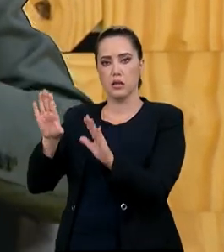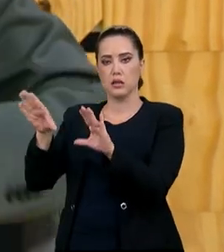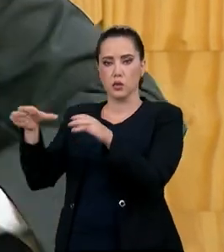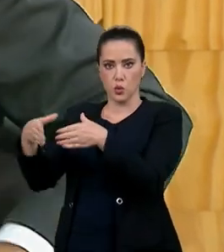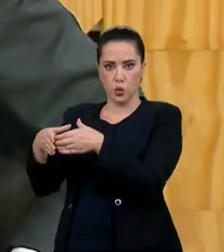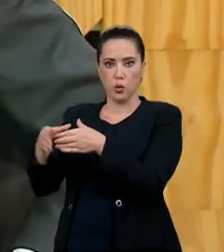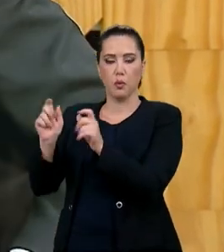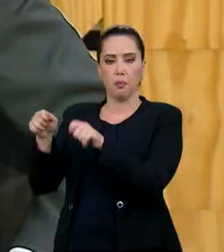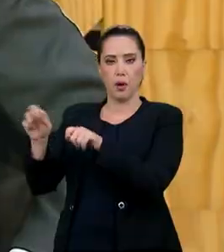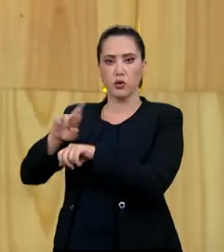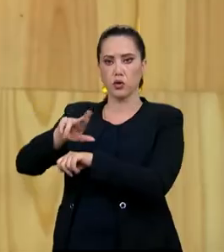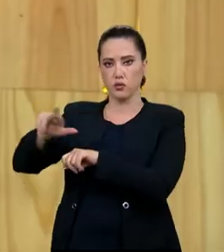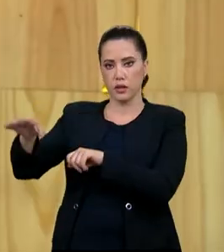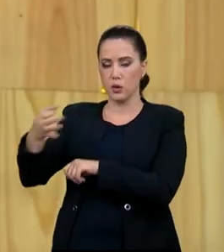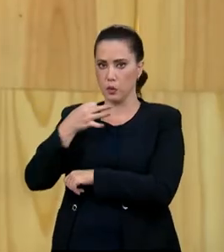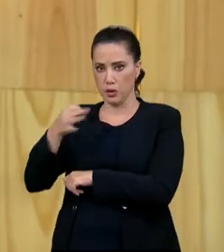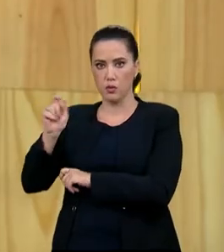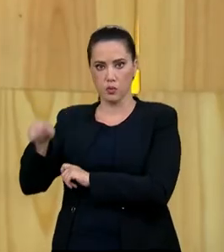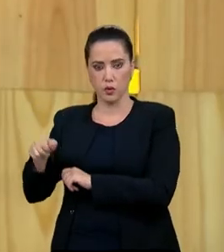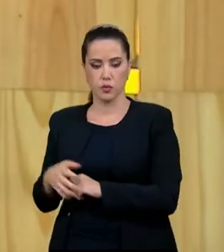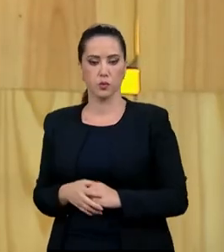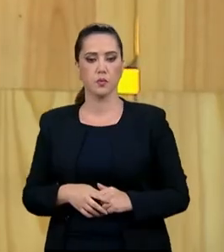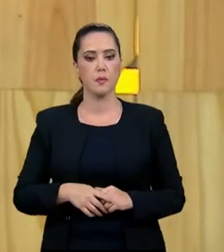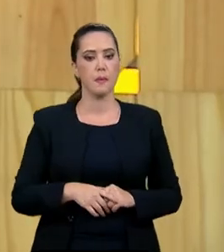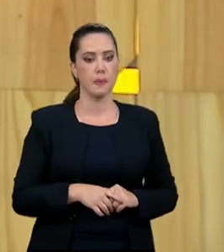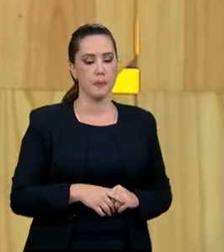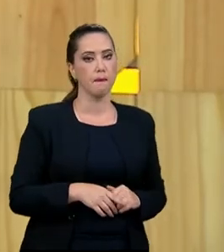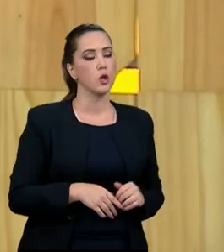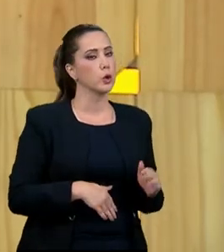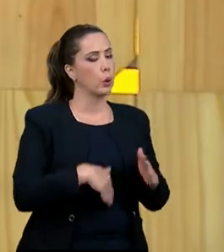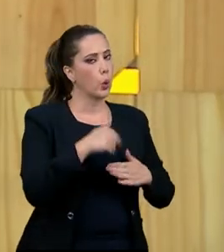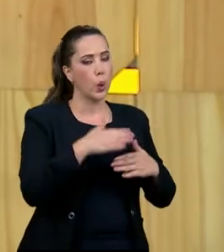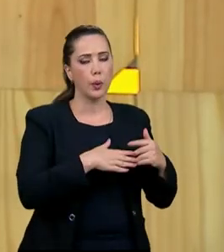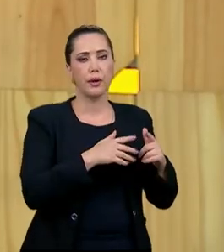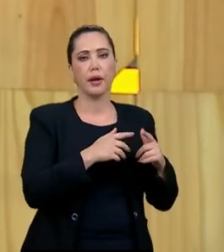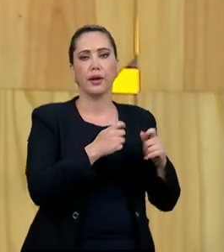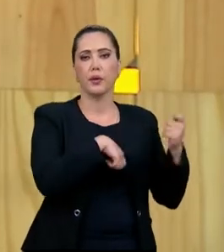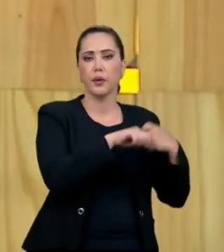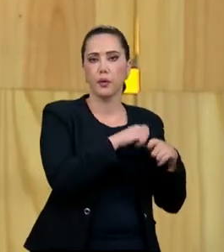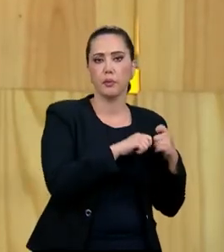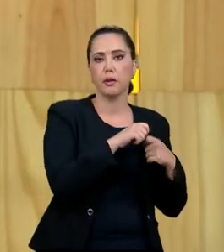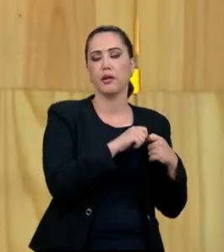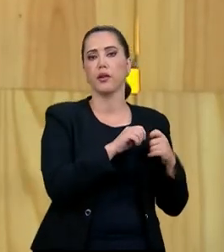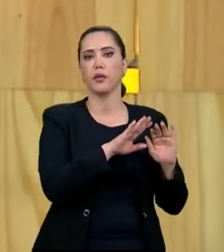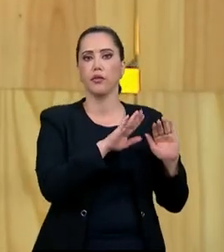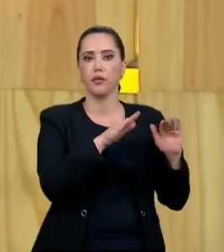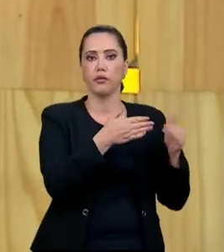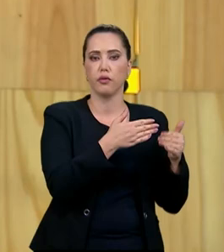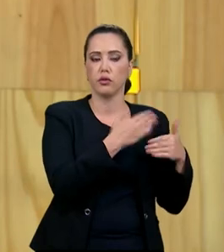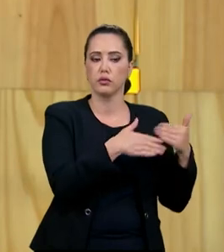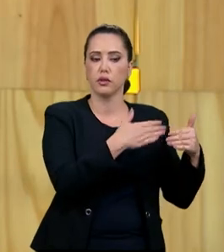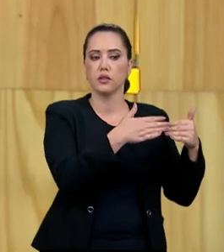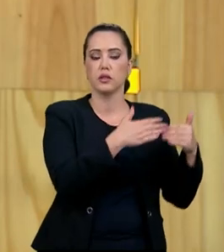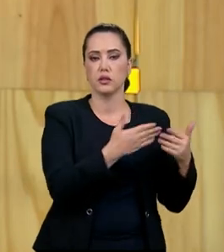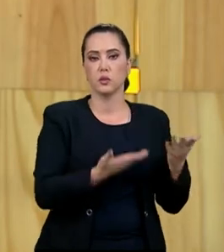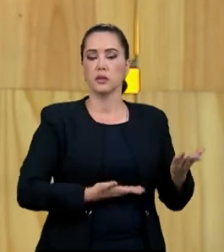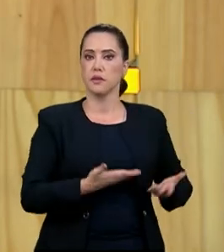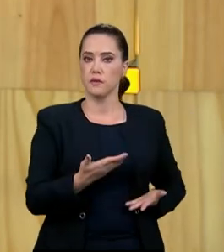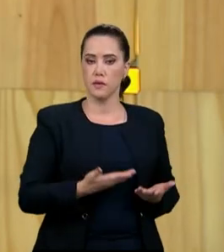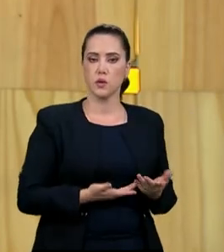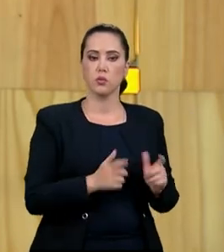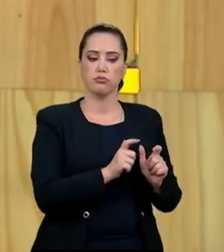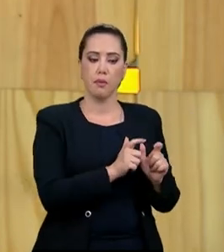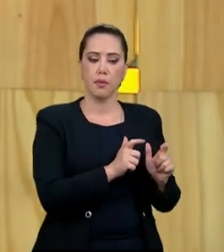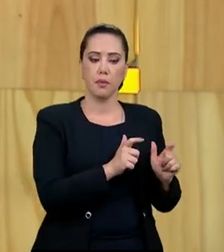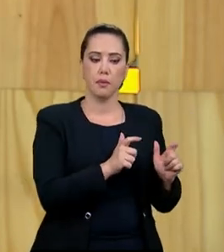essas diferentes análises? É assim, qualquer economia na evolução do seu arranjo produtivo como um todo, o setor de serviços acaba